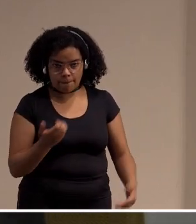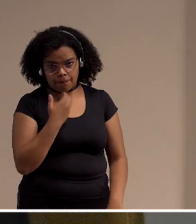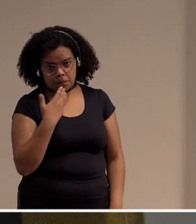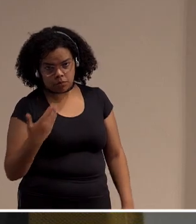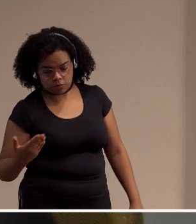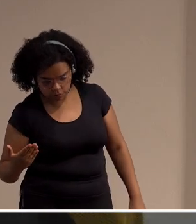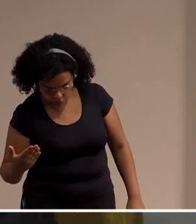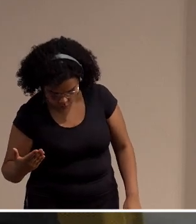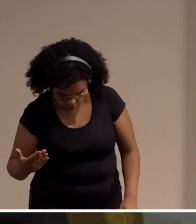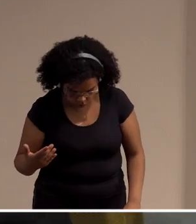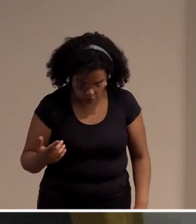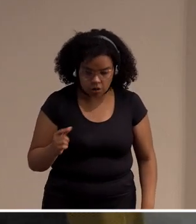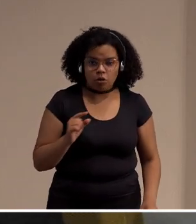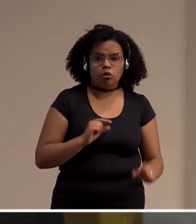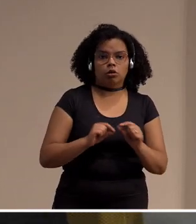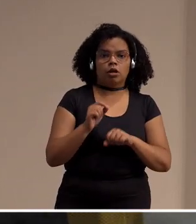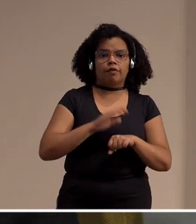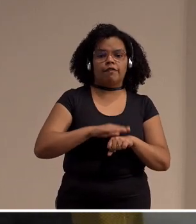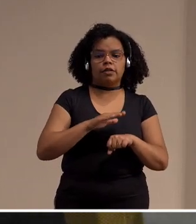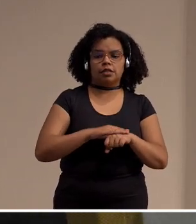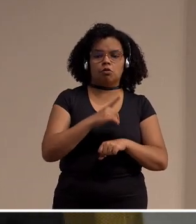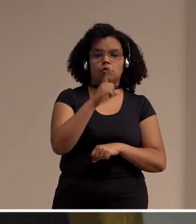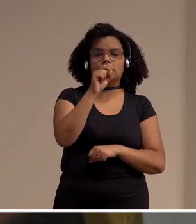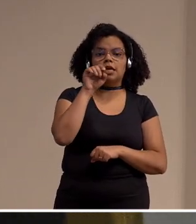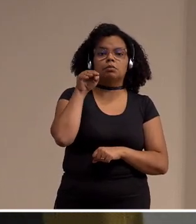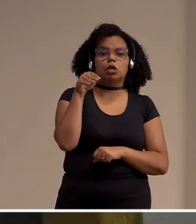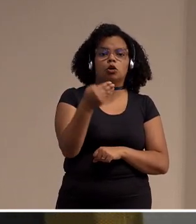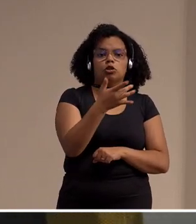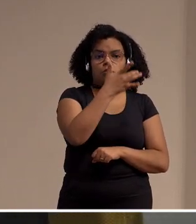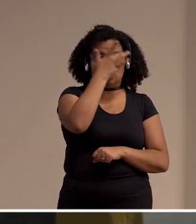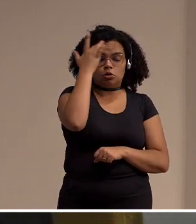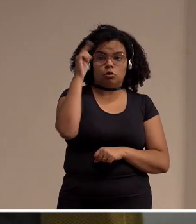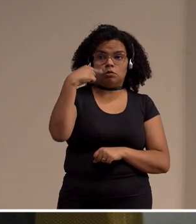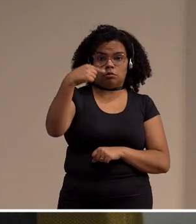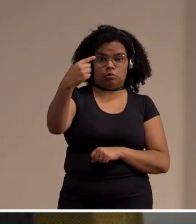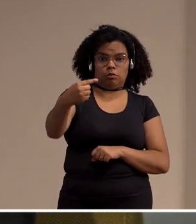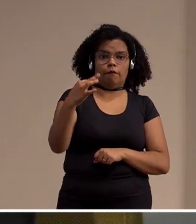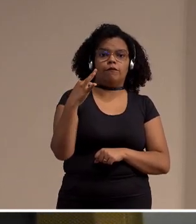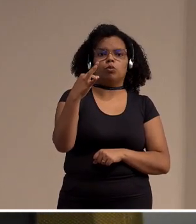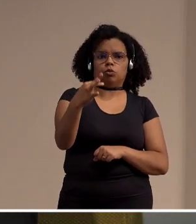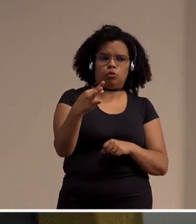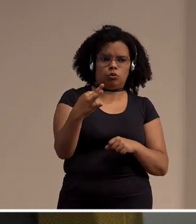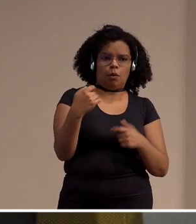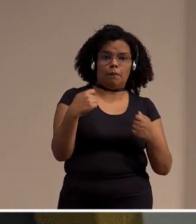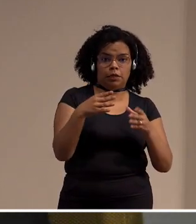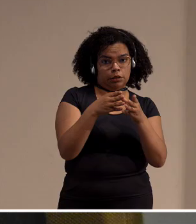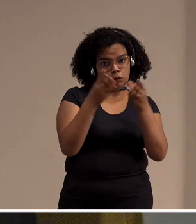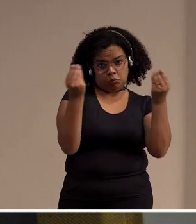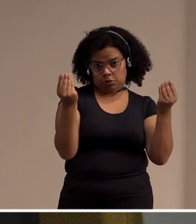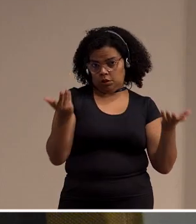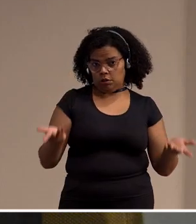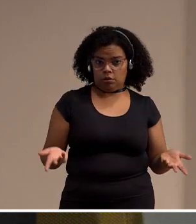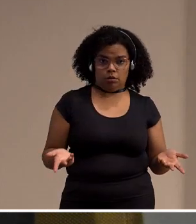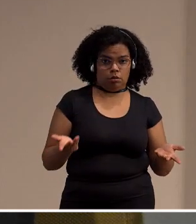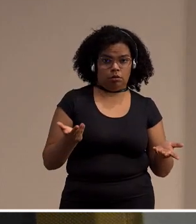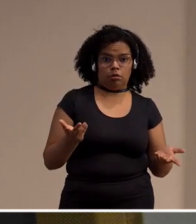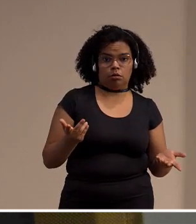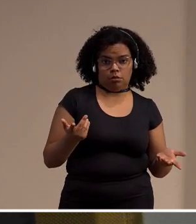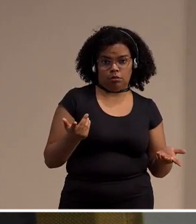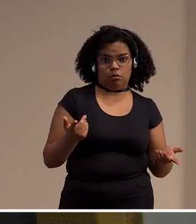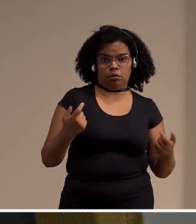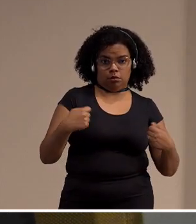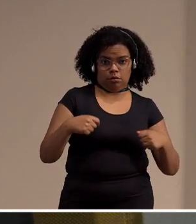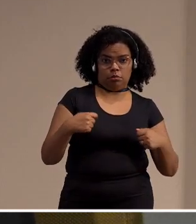que vão fazer com 10 bilhões de pessoas no planeta daqui a algum tempo? O lastro precisa ser eliminado, e o lastro, inevitavelmente, são